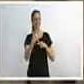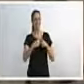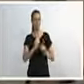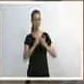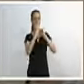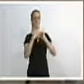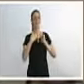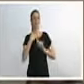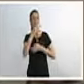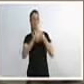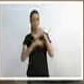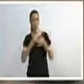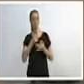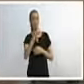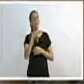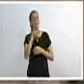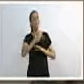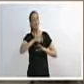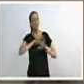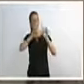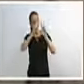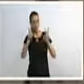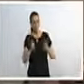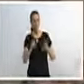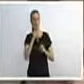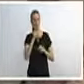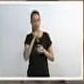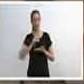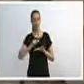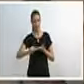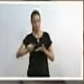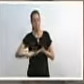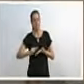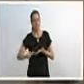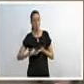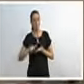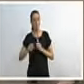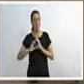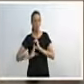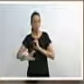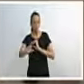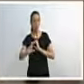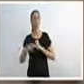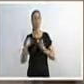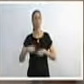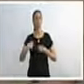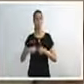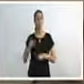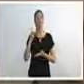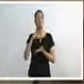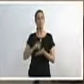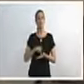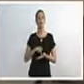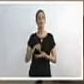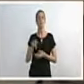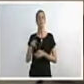fala do desassoreamento, precisamos agilizar agora com os novos secretários, agilidade na licença lá na FAEMA, para que a Secretaria de Serviços Urbanos possa, de